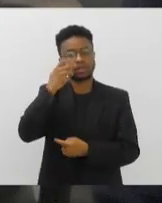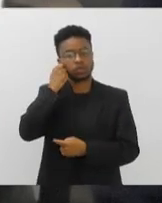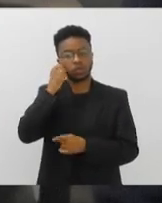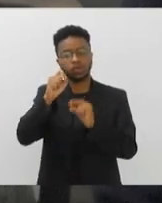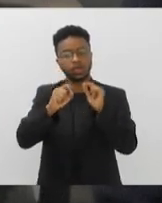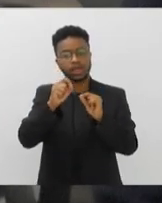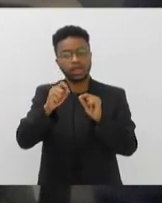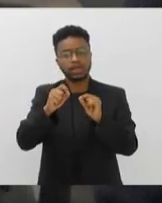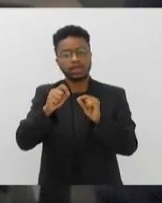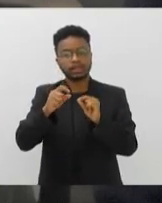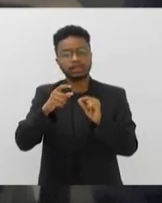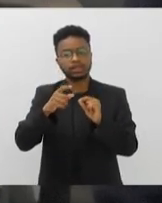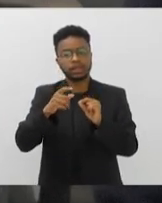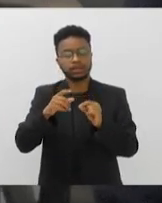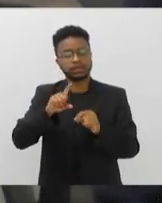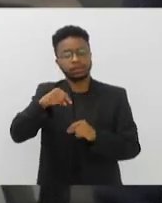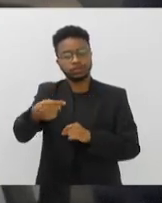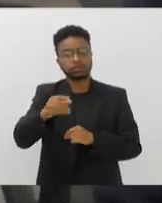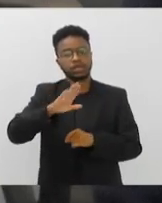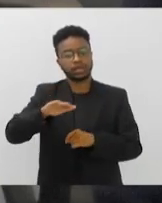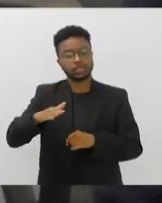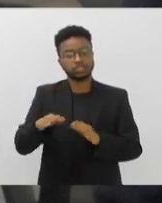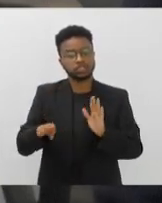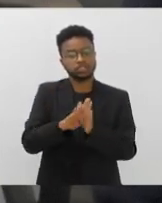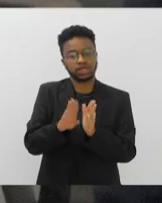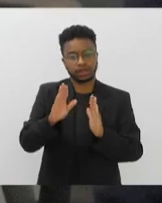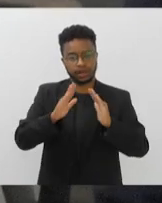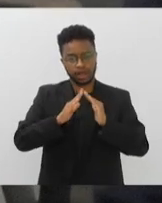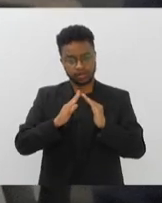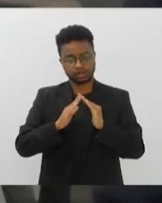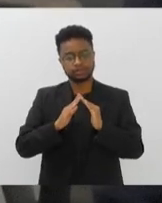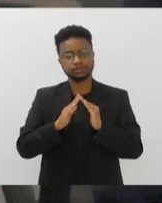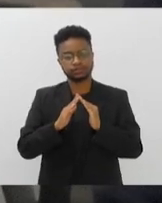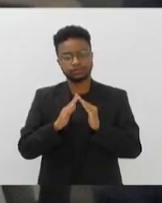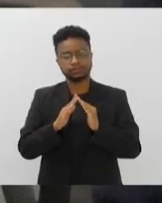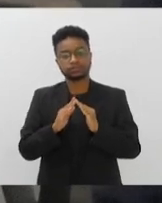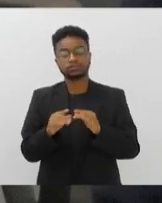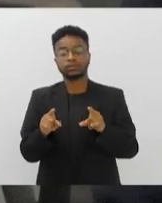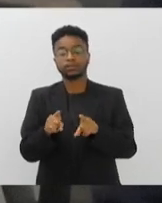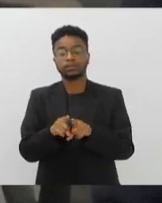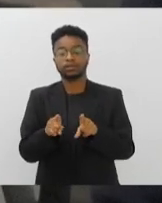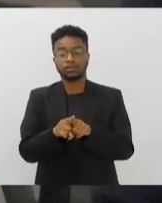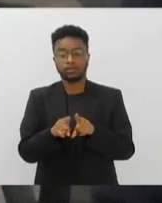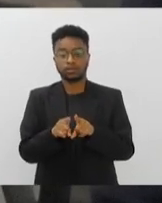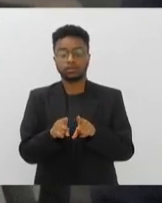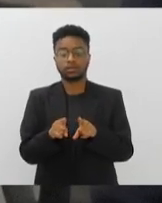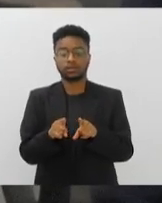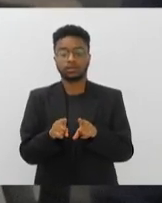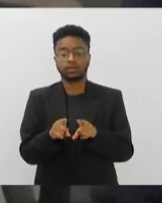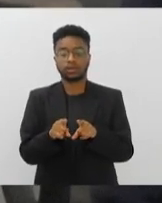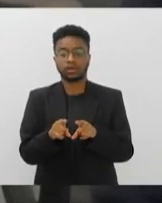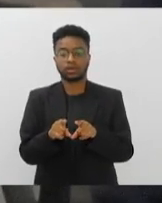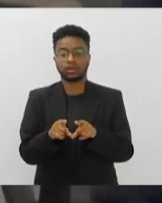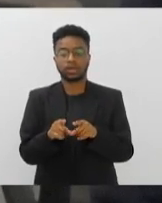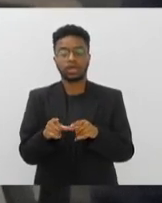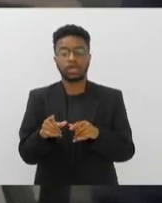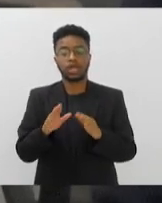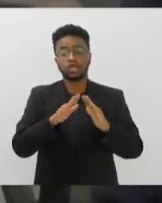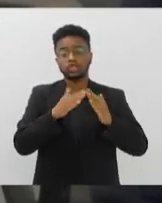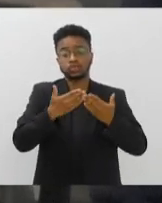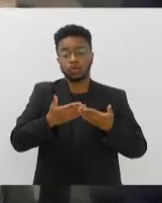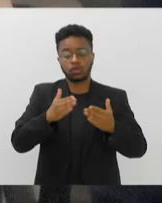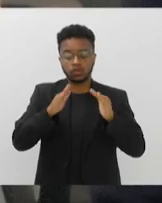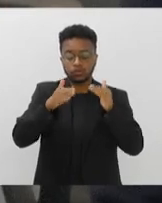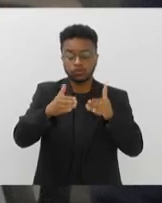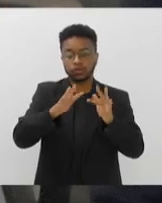depois que você recebe a criança que o casal recebe a criança a eh também a as escolas de família